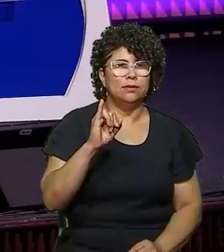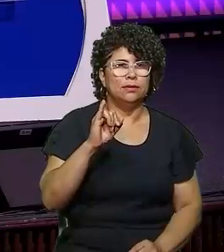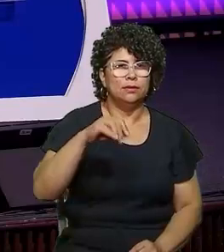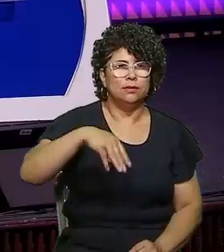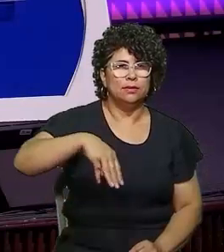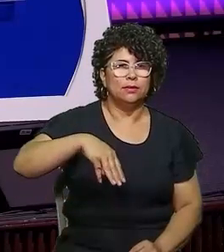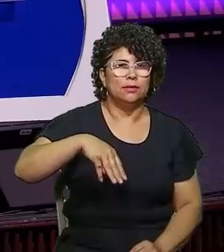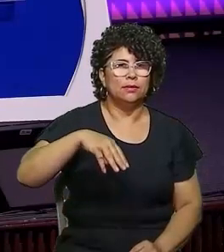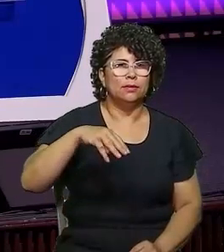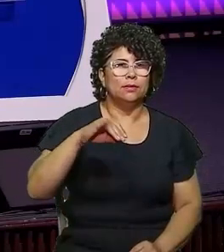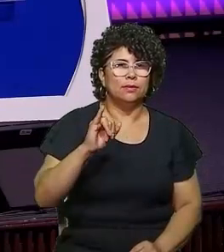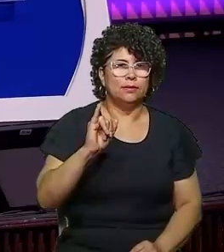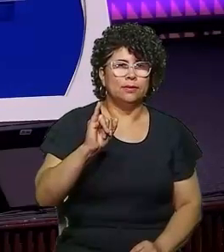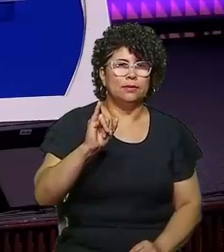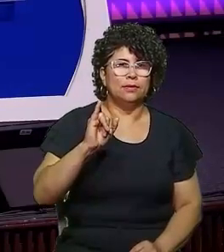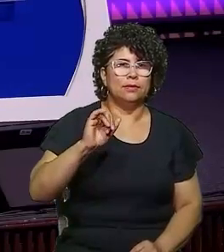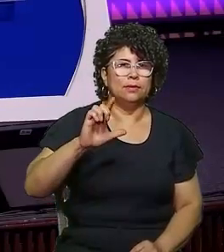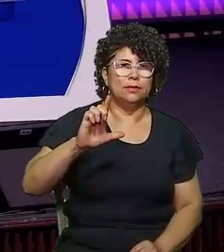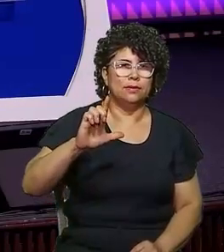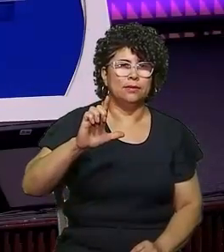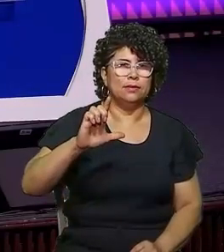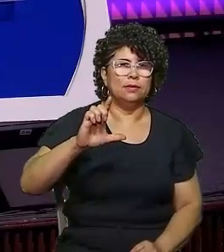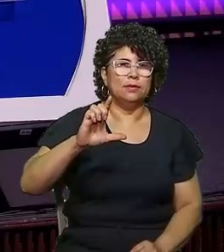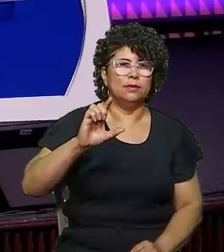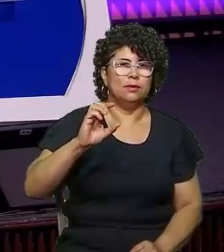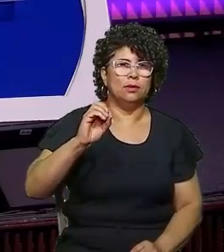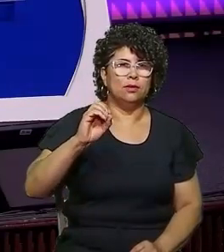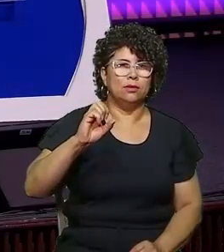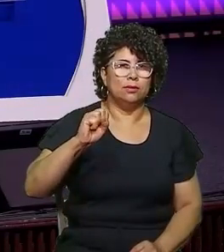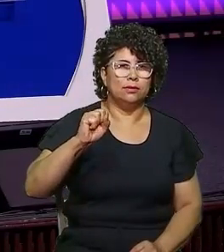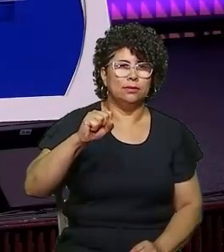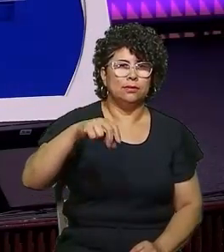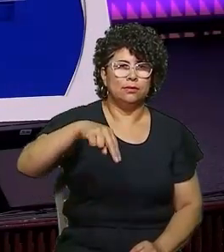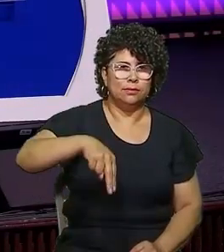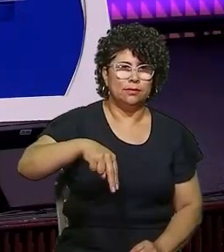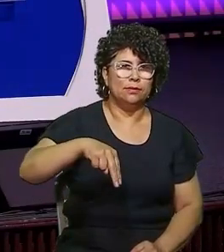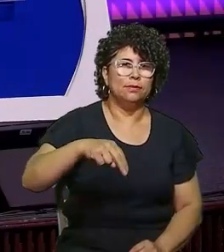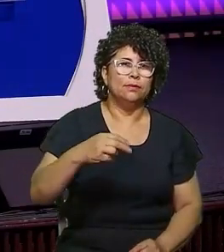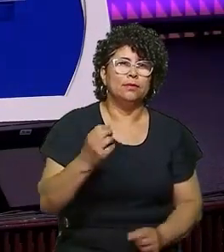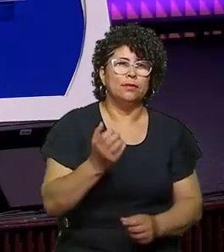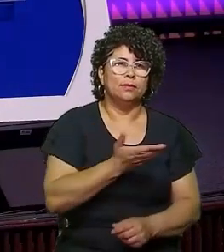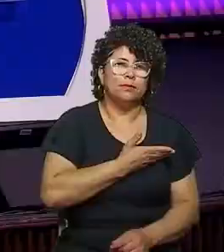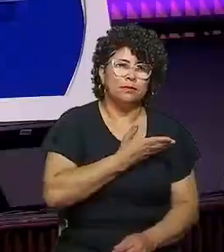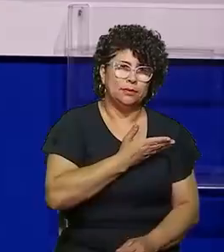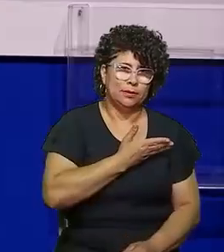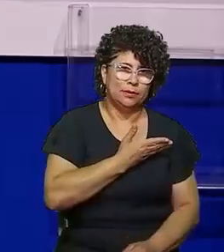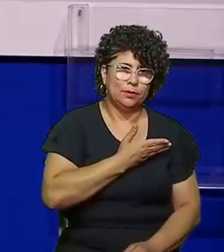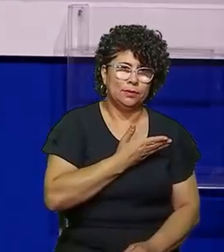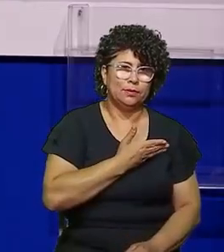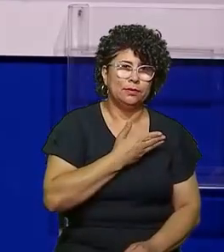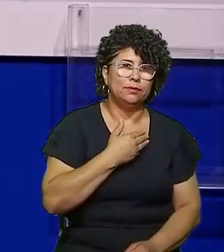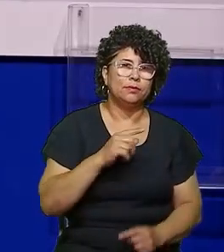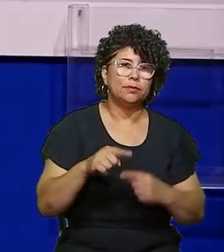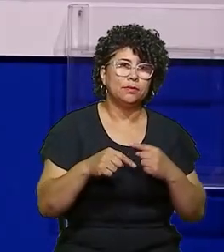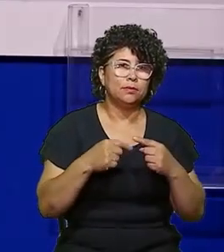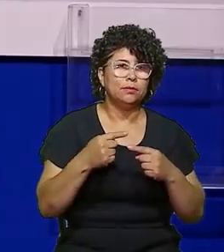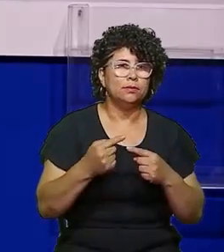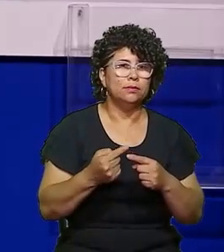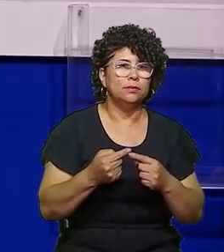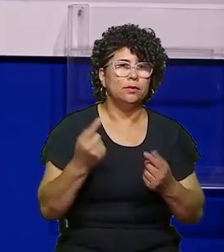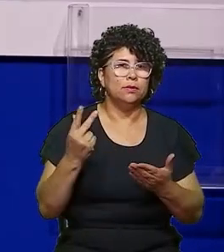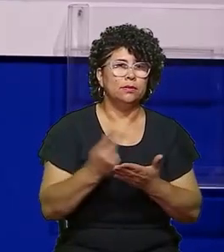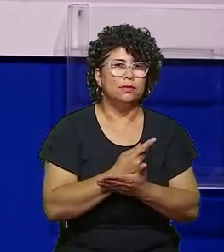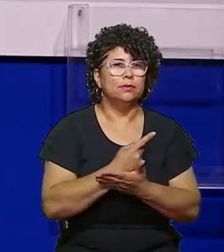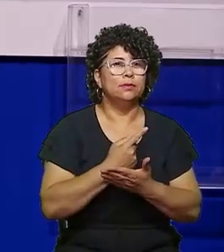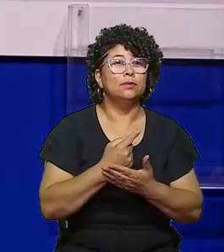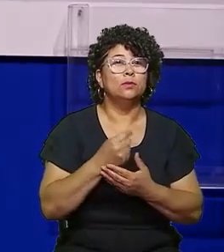amigo do Drummond. Daqui a pouco eu vou perguntar para você, Pedro, como é que era o avô, né, o Carlos, o vovô Carlos, aí, como é que era o